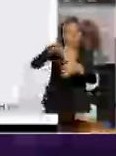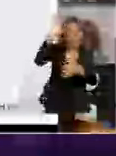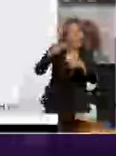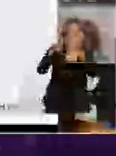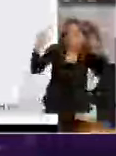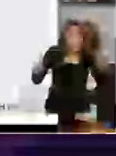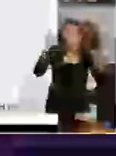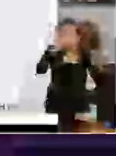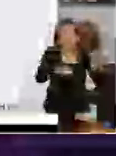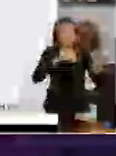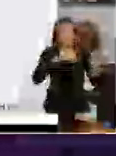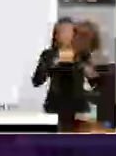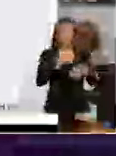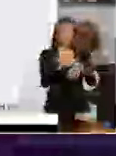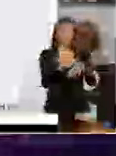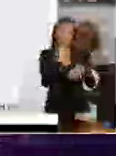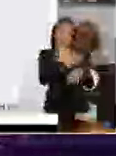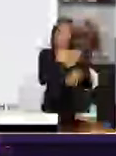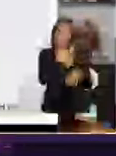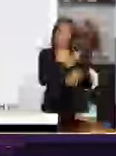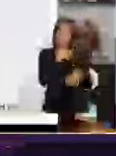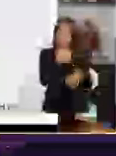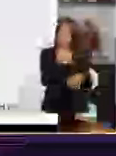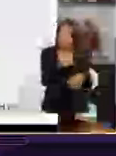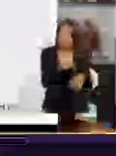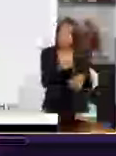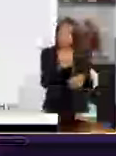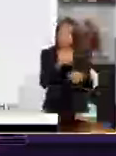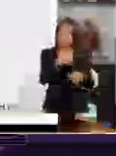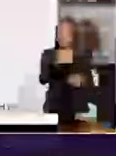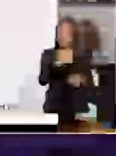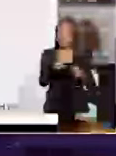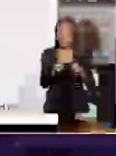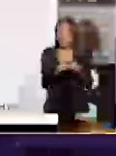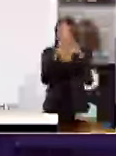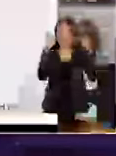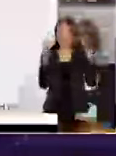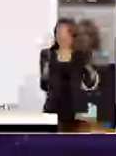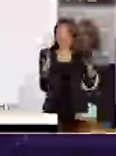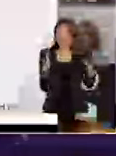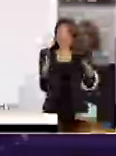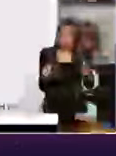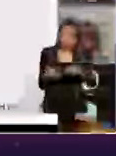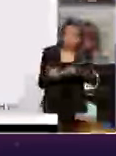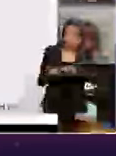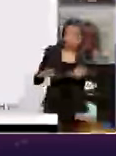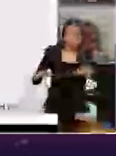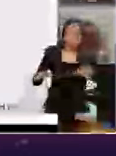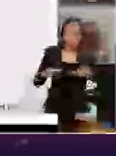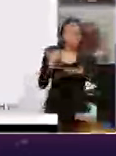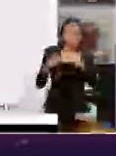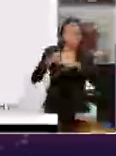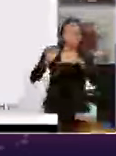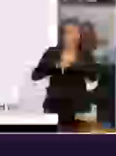tinham doenças cardiovasculares e não representava o que a gente viu que era o maior componente de crianças com maior letalidade